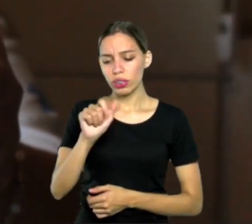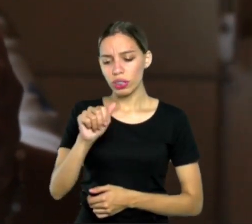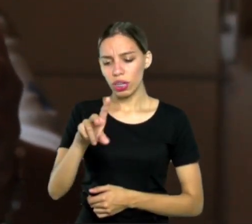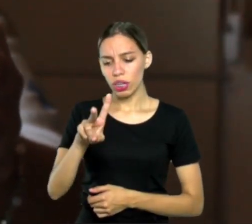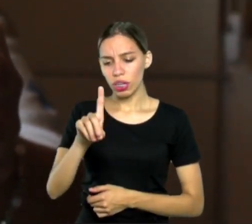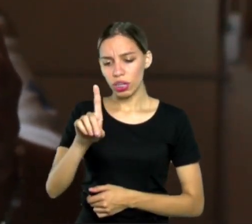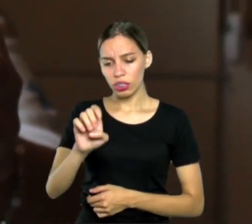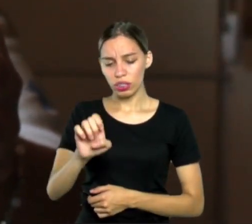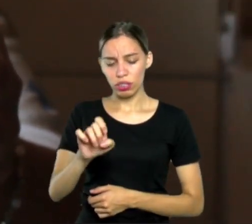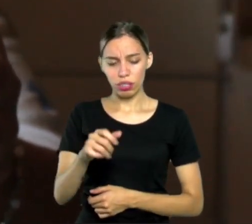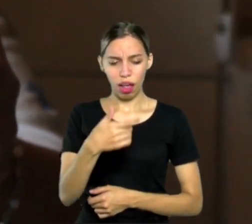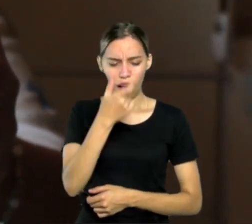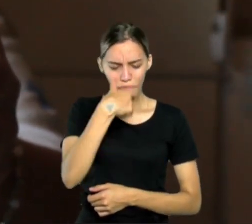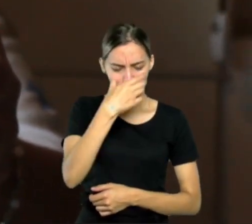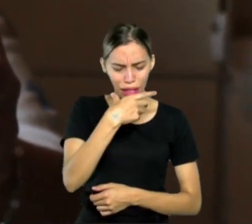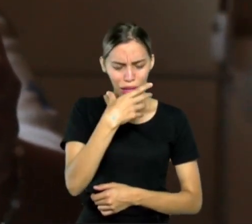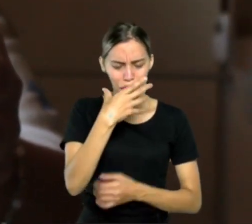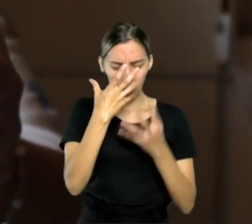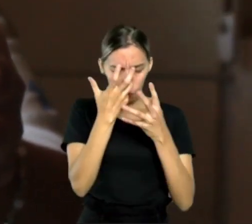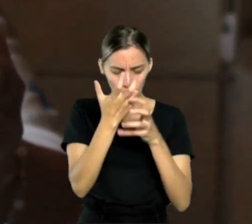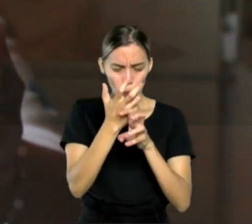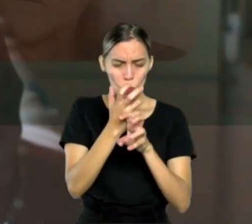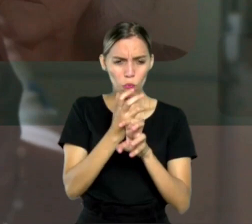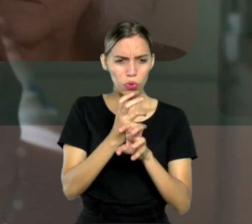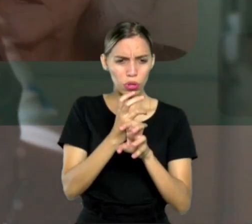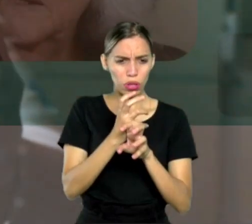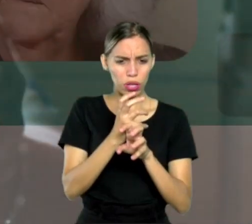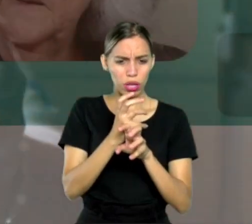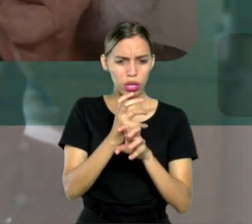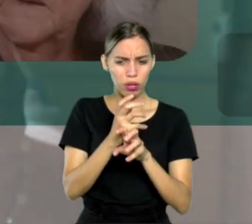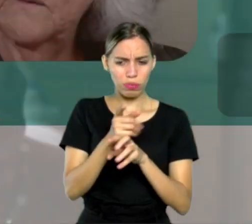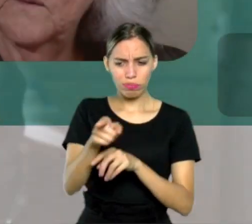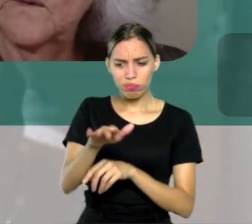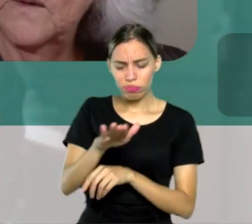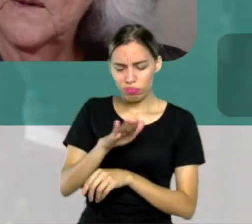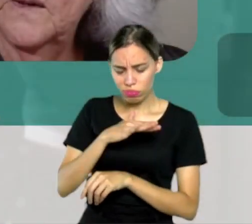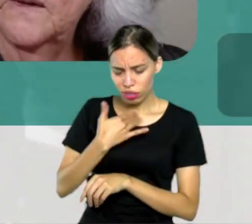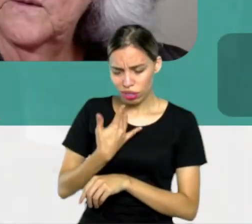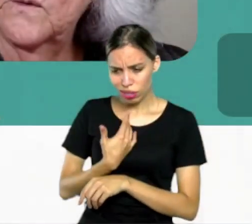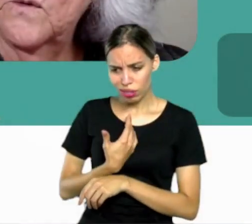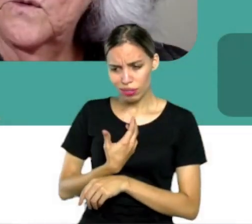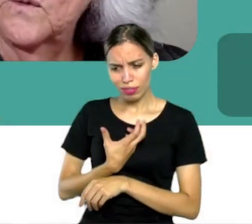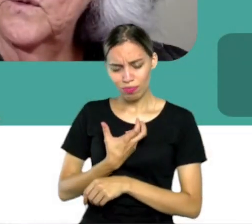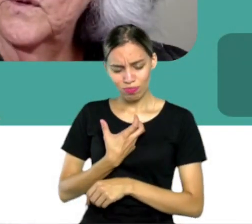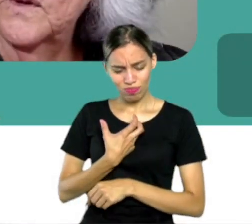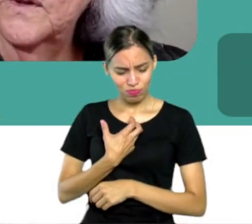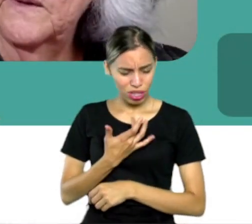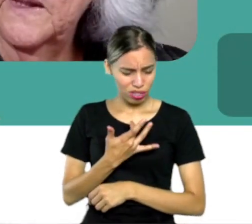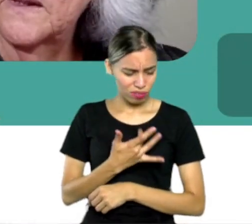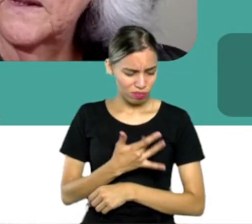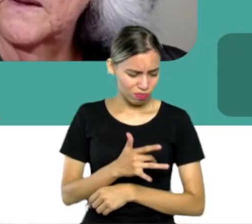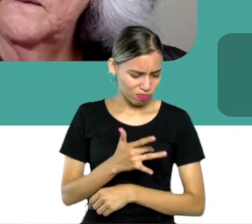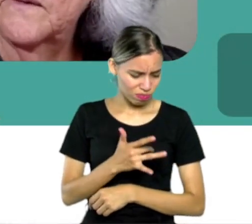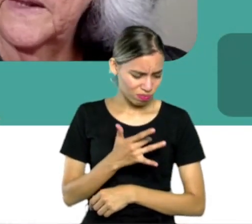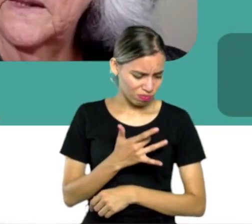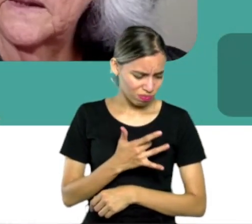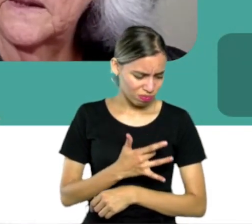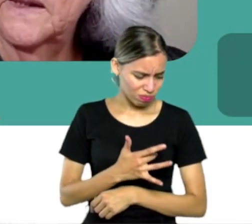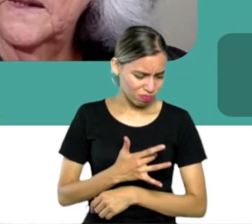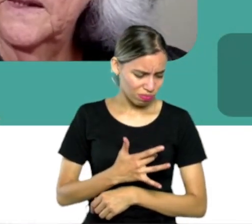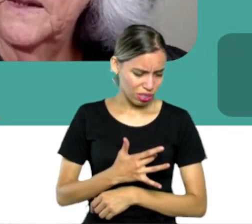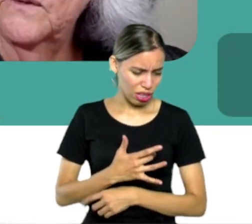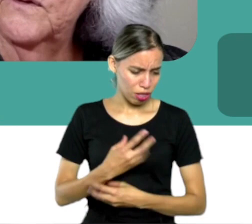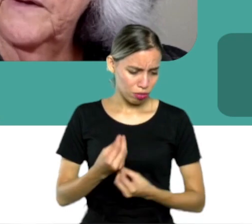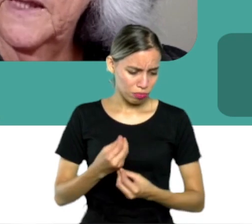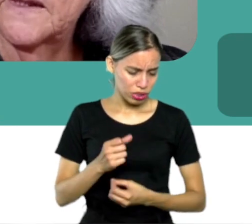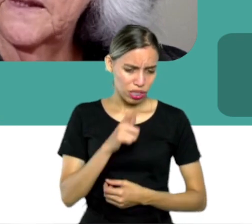sal. Perder-te foi um mal irreparável, tal como se o mar se evaporasse e eu